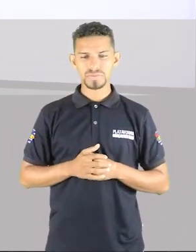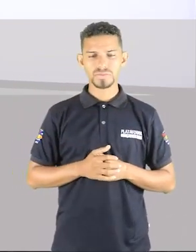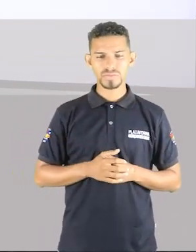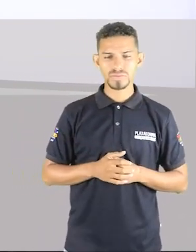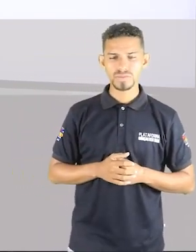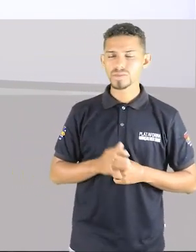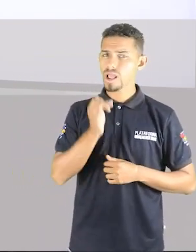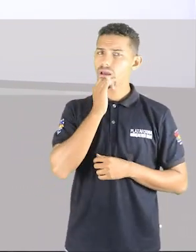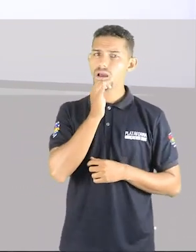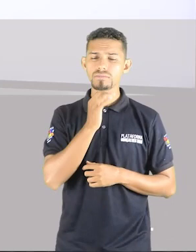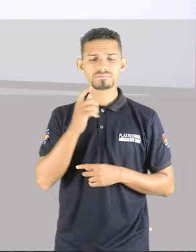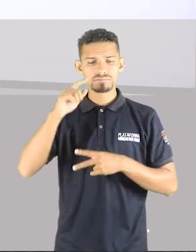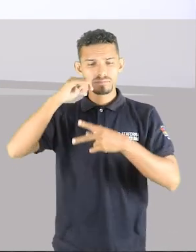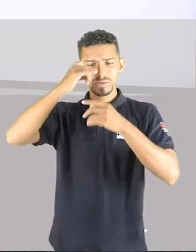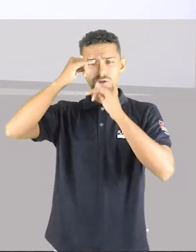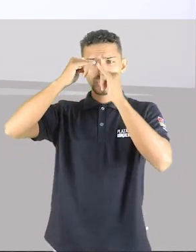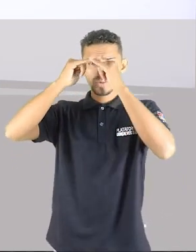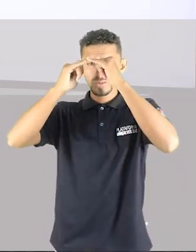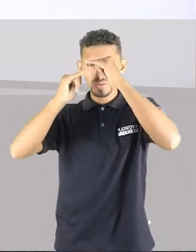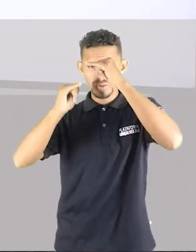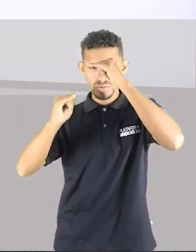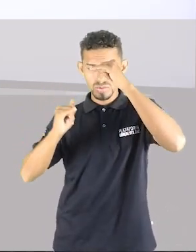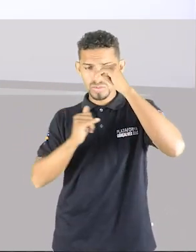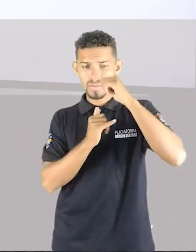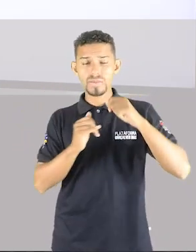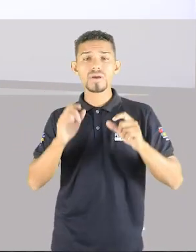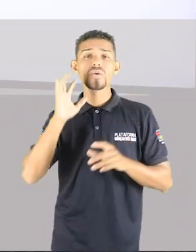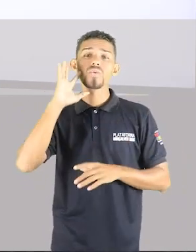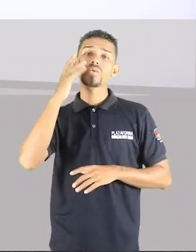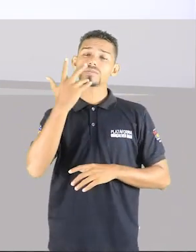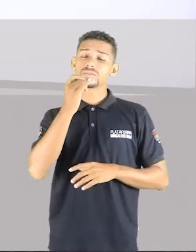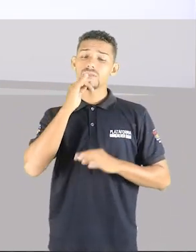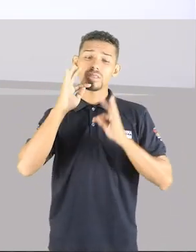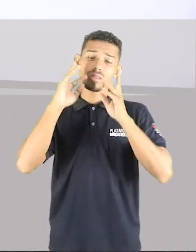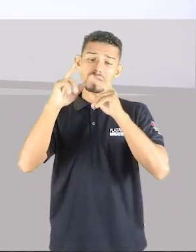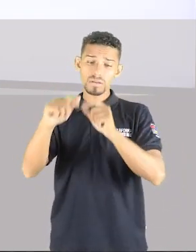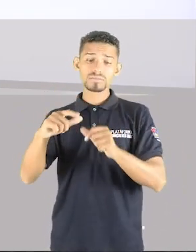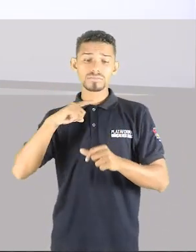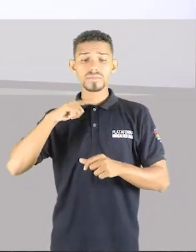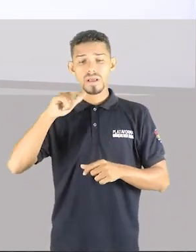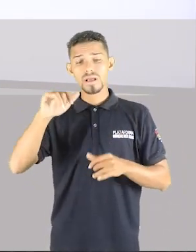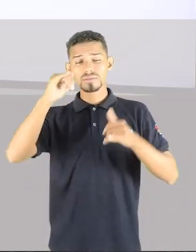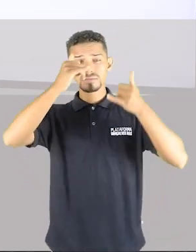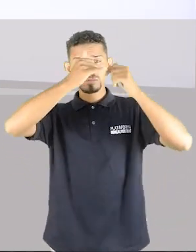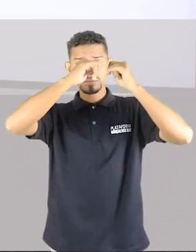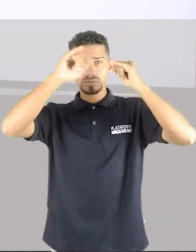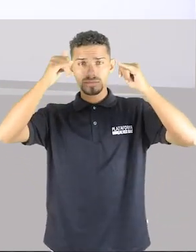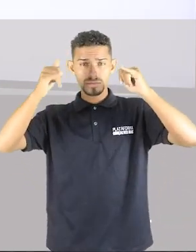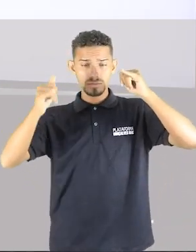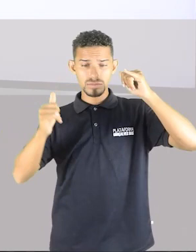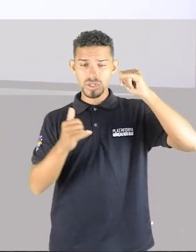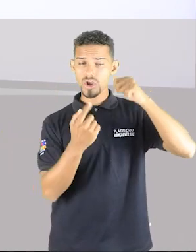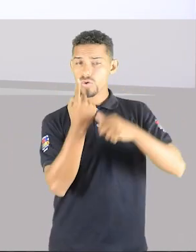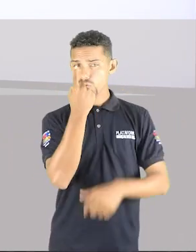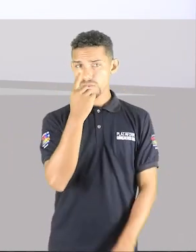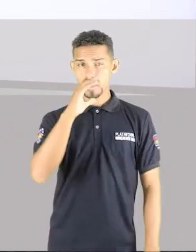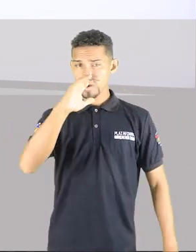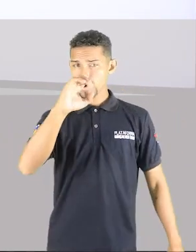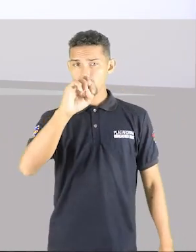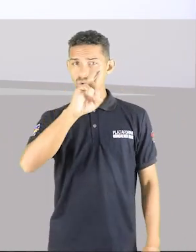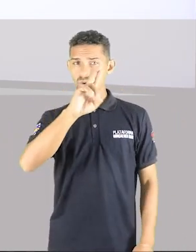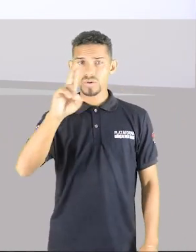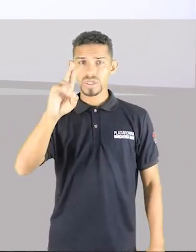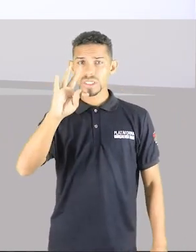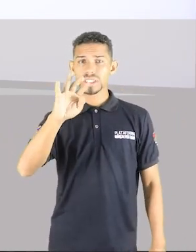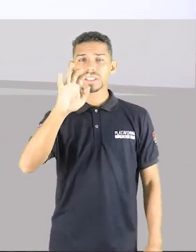fio a consequência é que todos os elementos do circuito são percorridos por uma mesma corrente tá